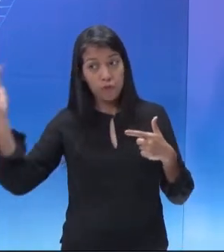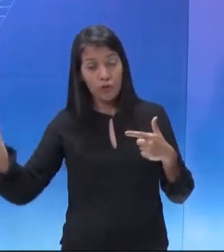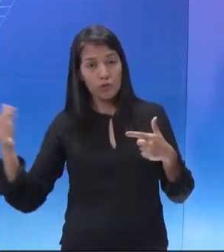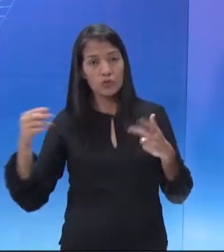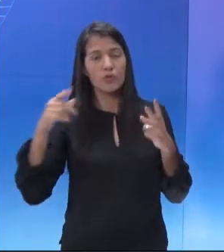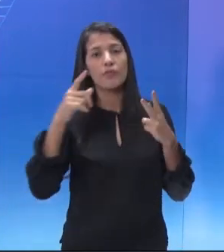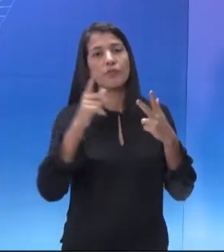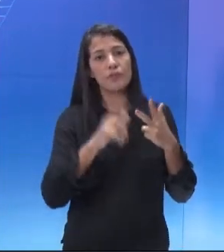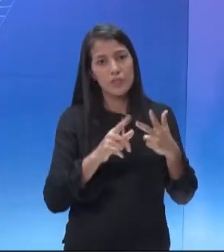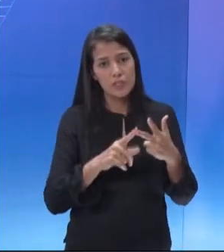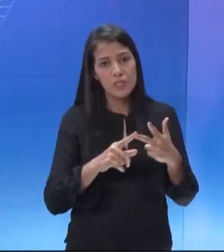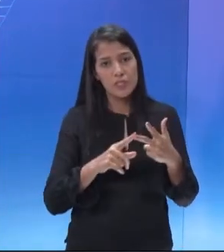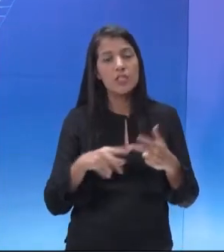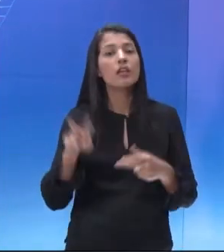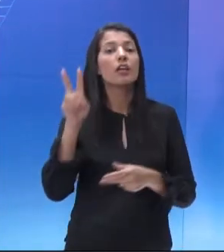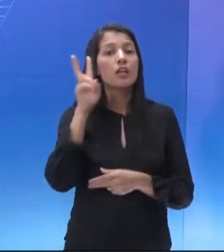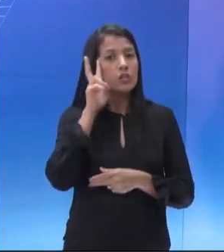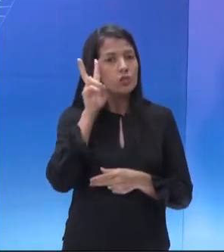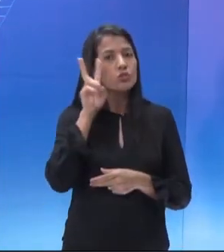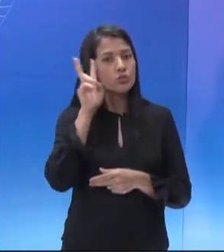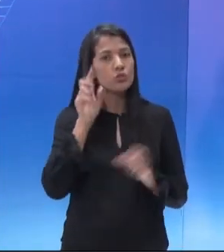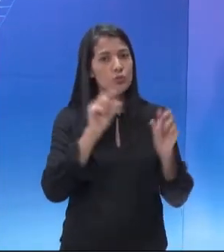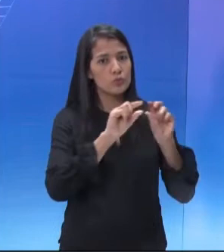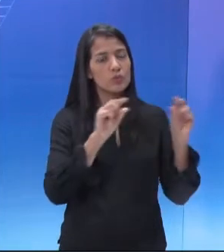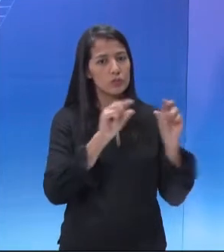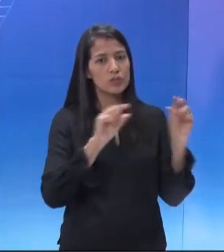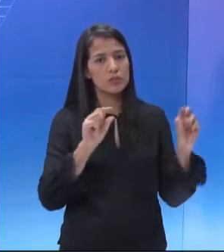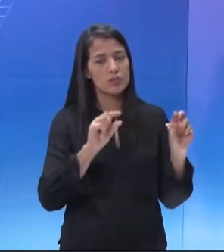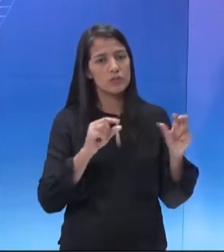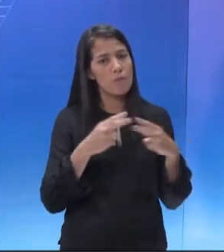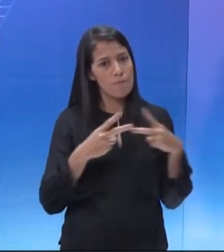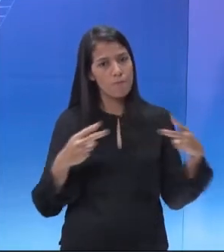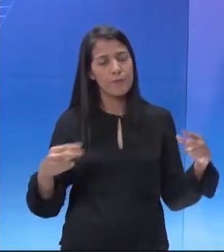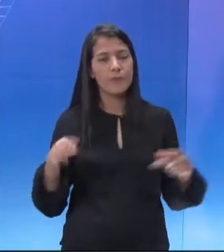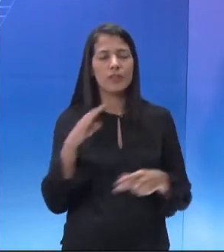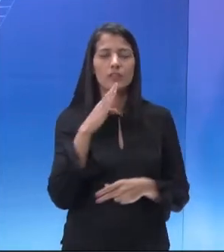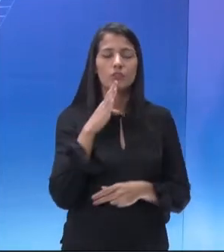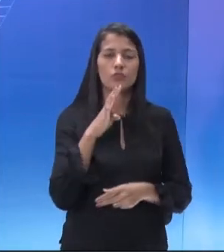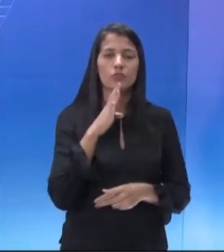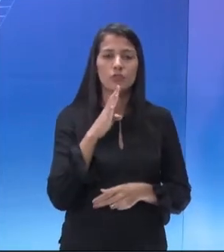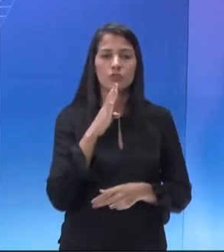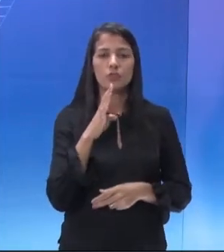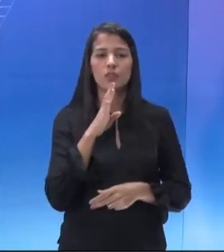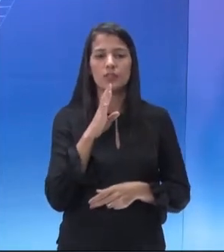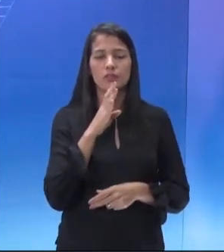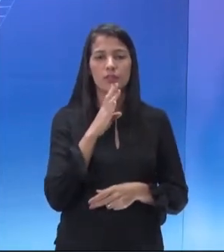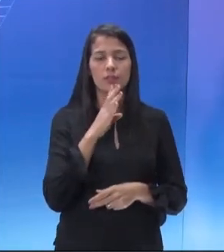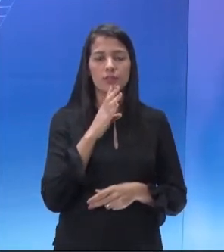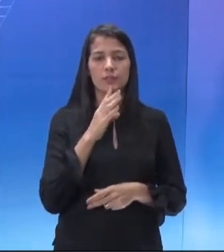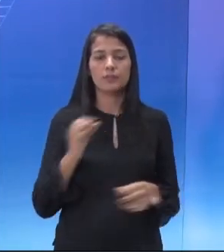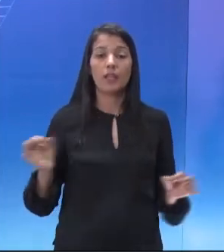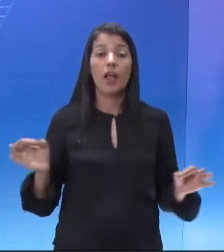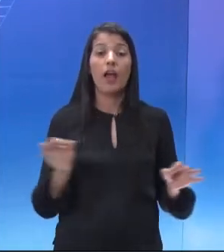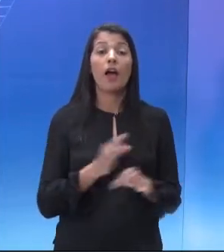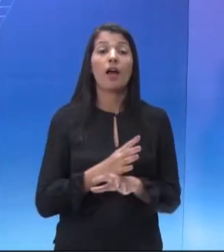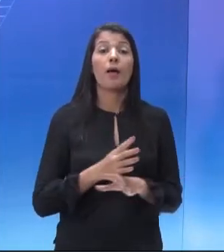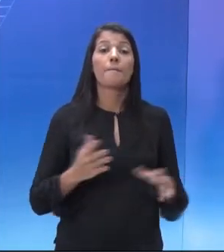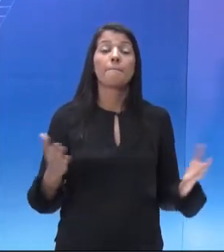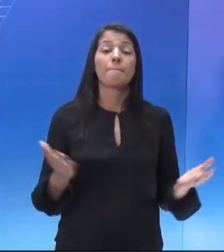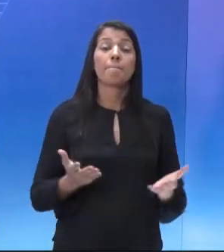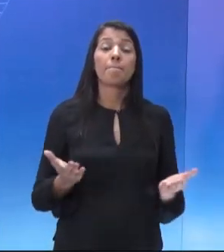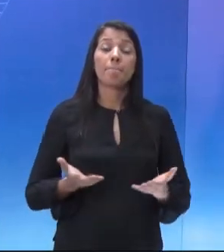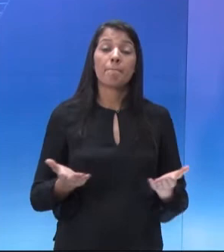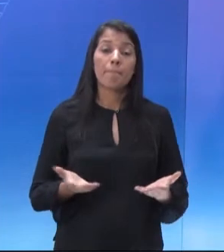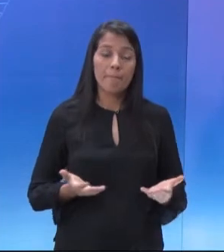de filosofia e de história, ok? Então eu apresentei aí já conhecimento de outros níveis,